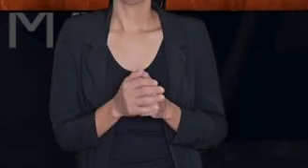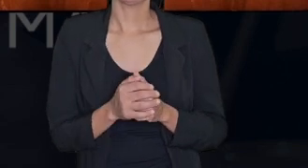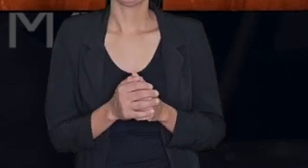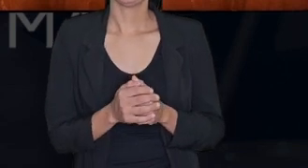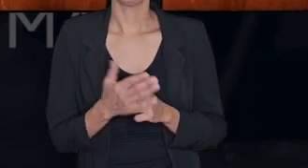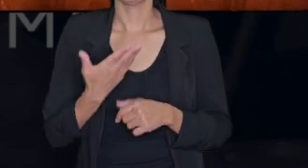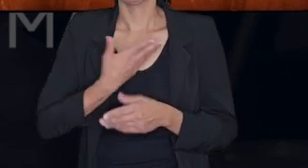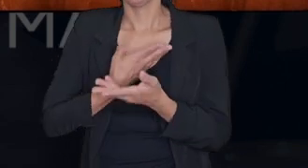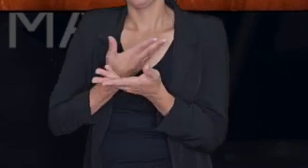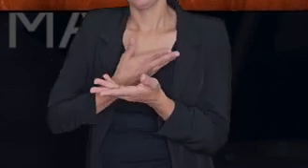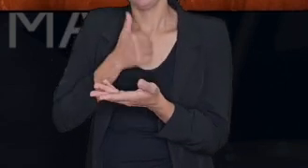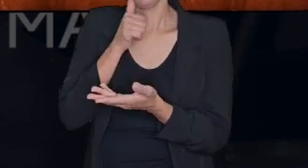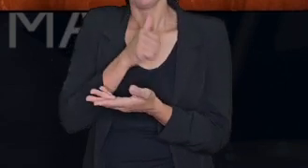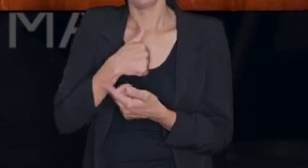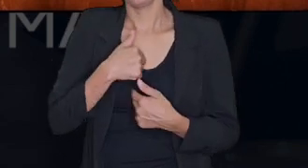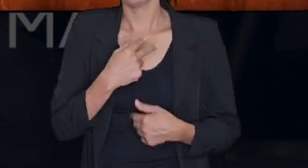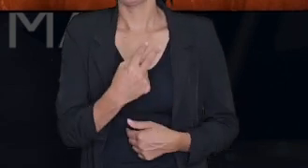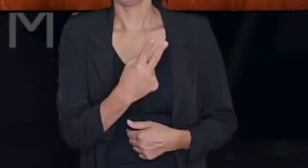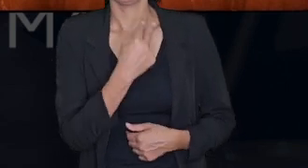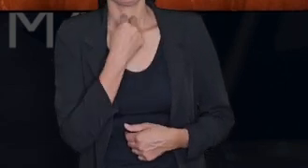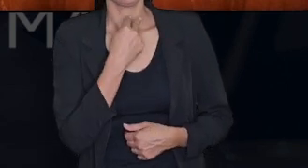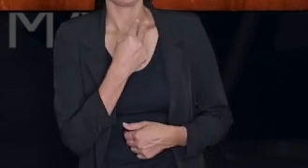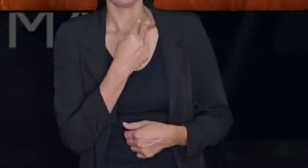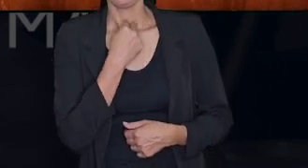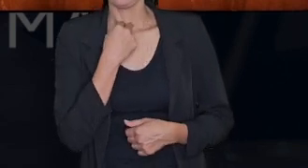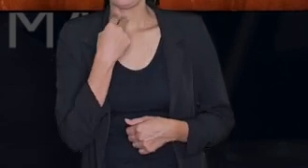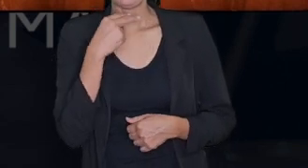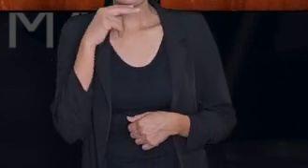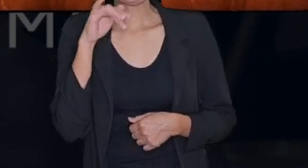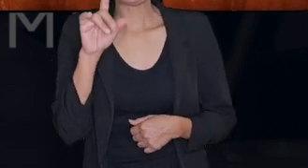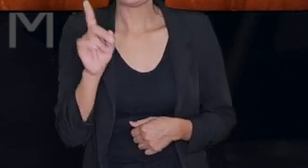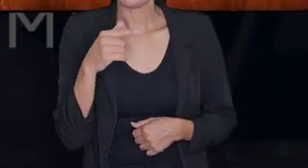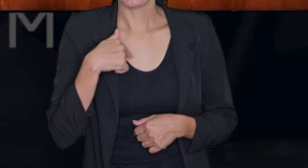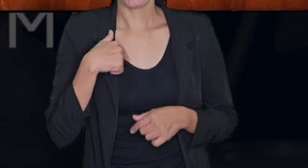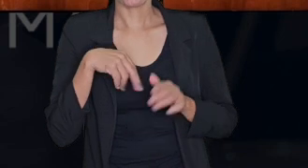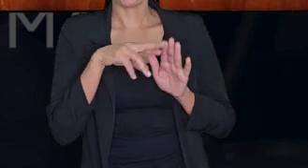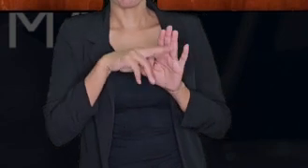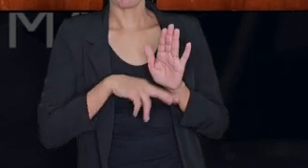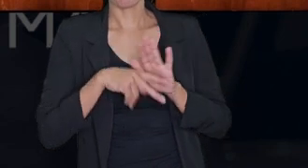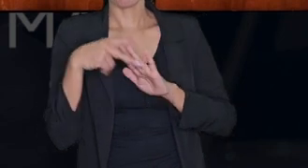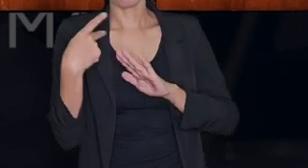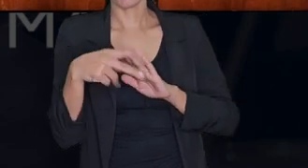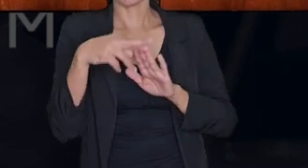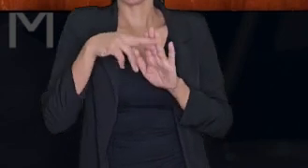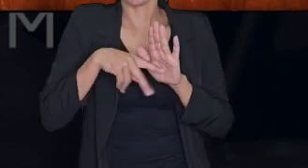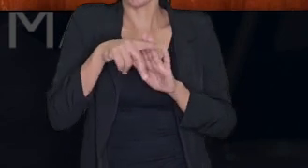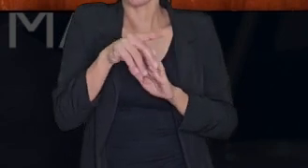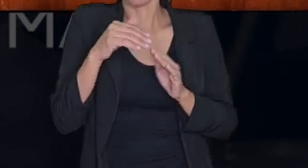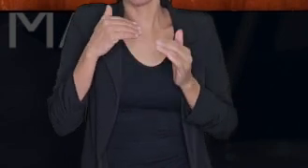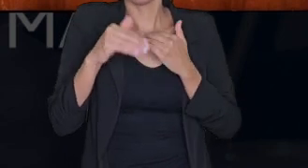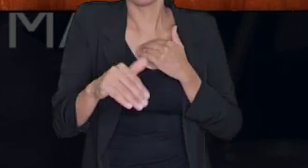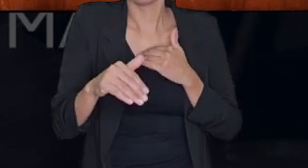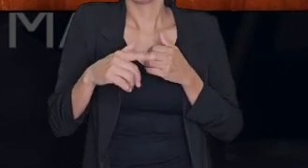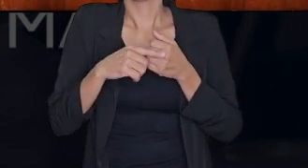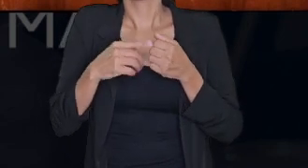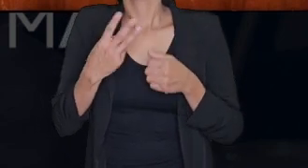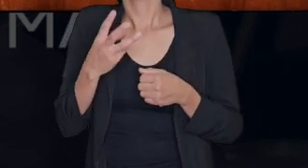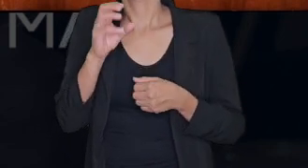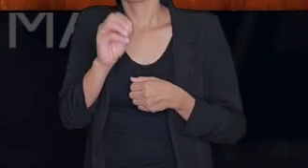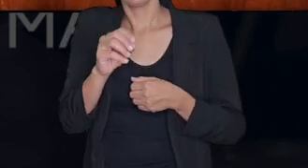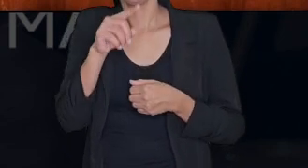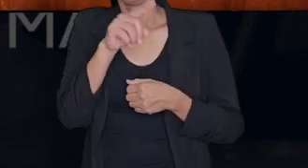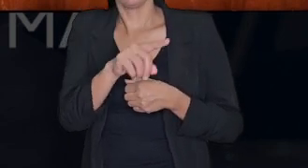o meu constrangimento ao dizer, amiga, eu não posso, porque senão eu estou descumprindo uma